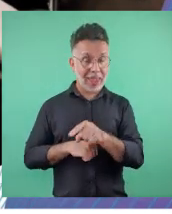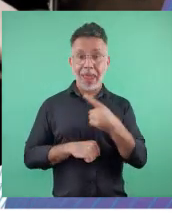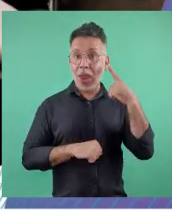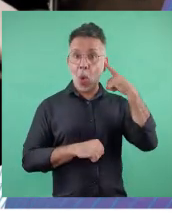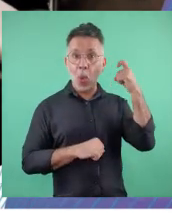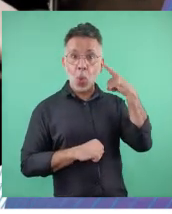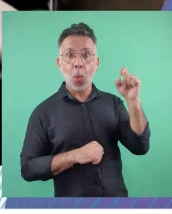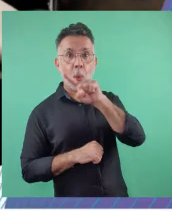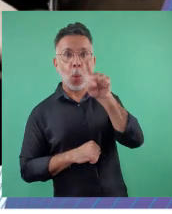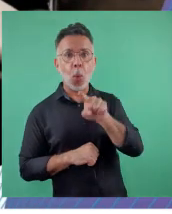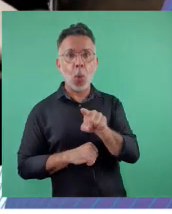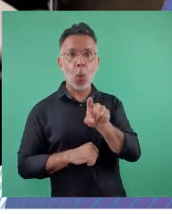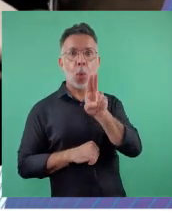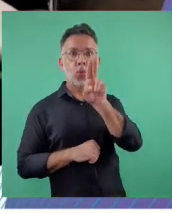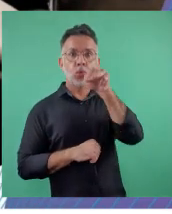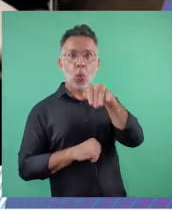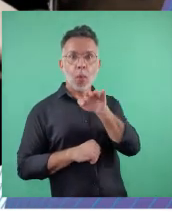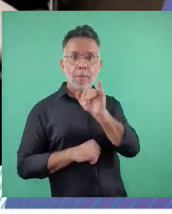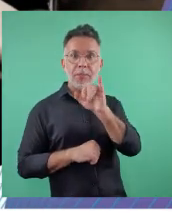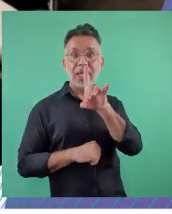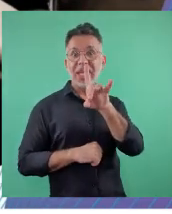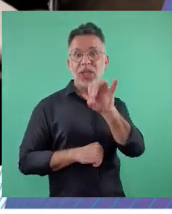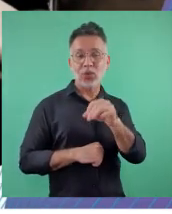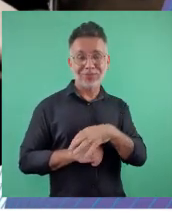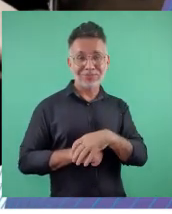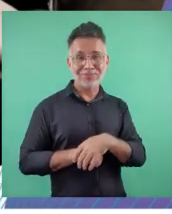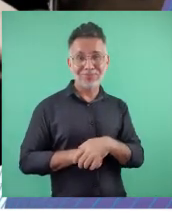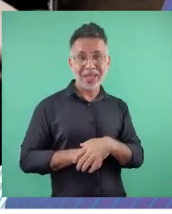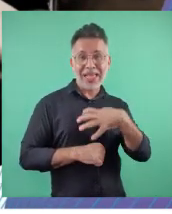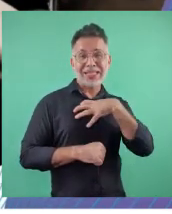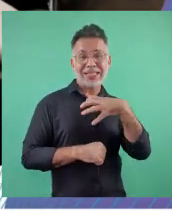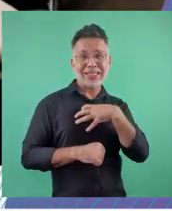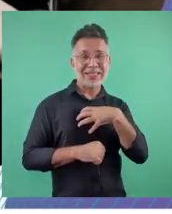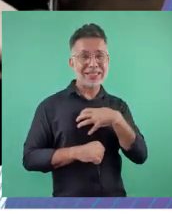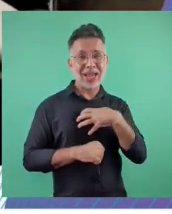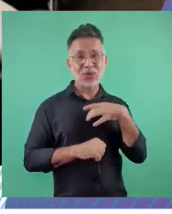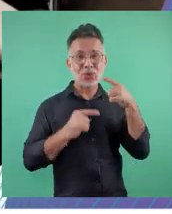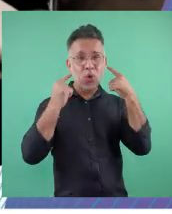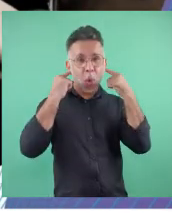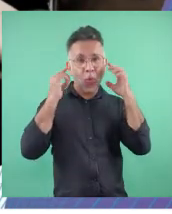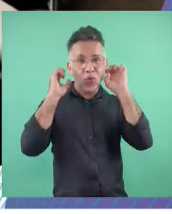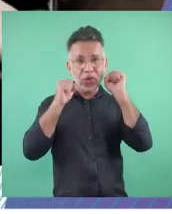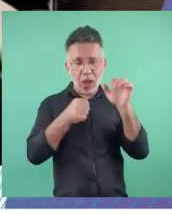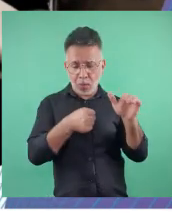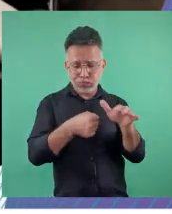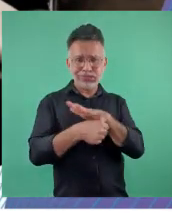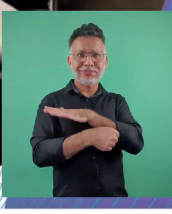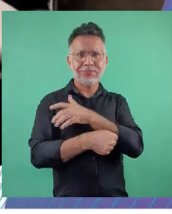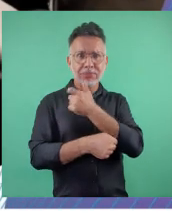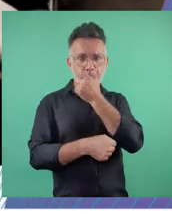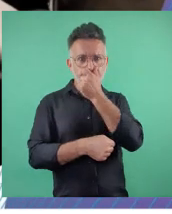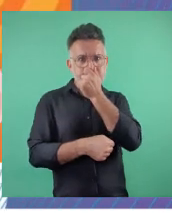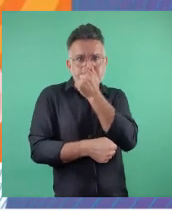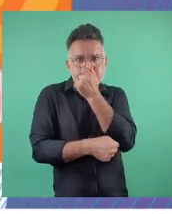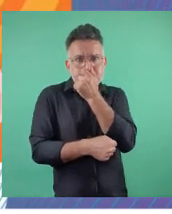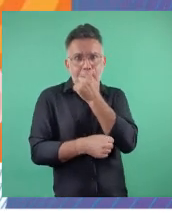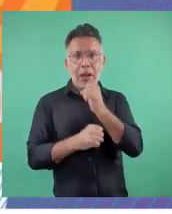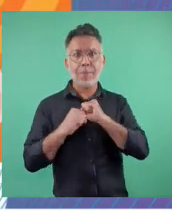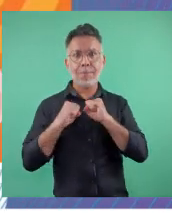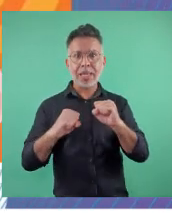zumbido, a sensação de plenitude auricular, que é a sensação do ouvido cheio, e pressão no